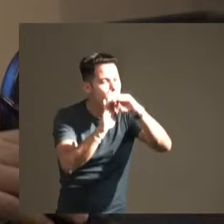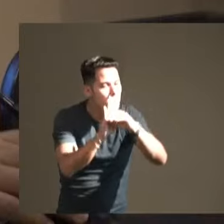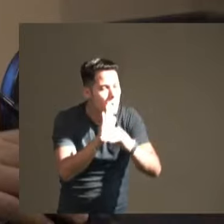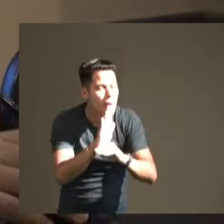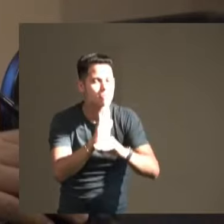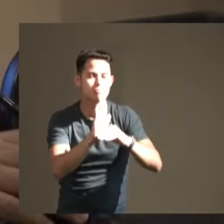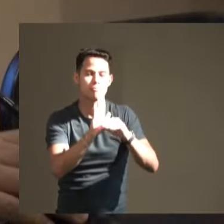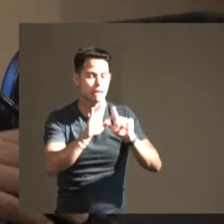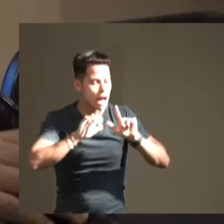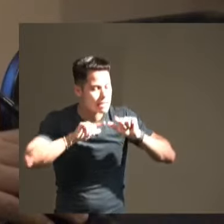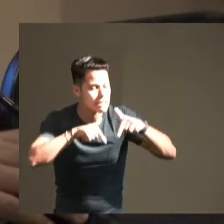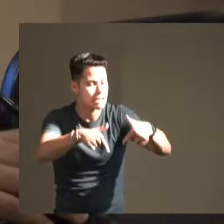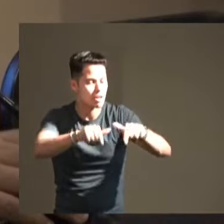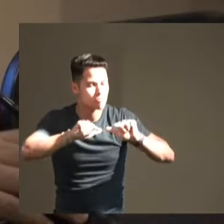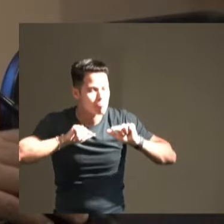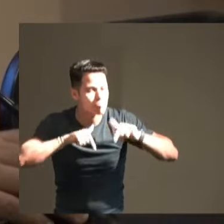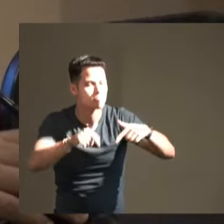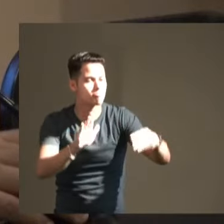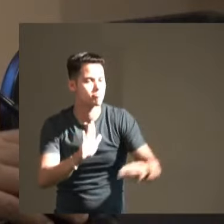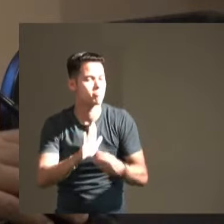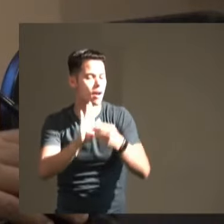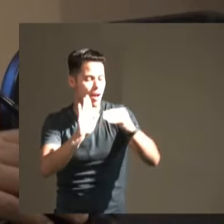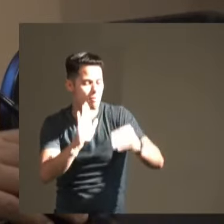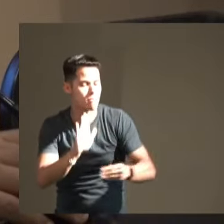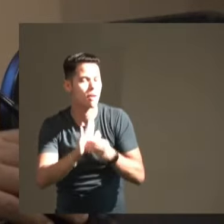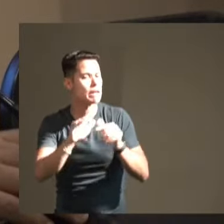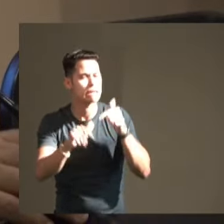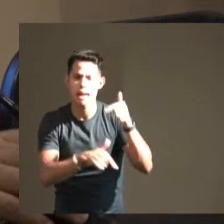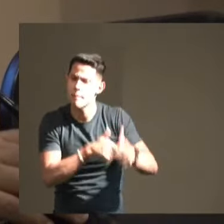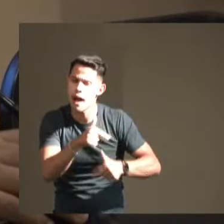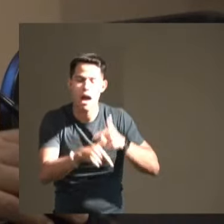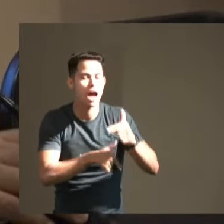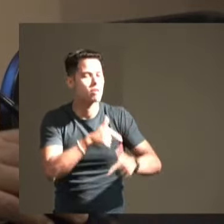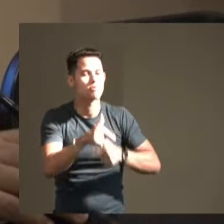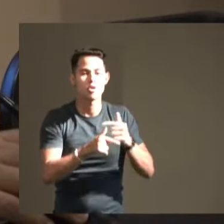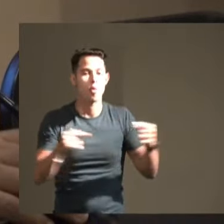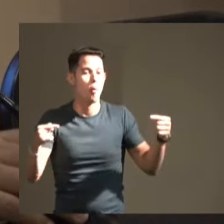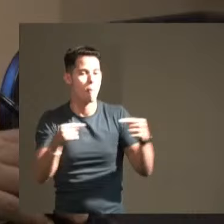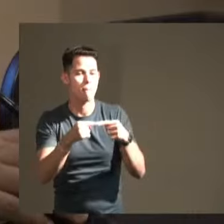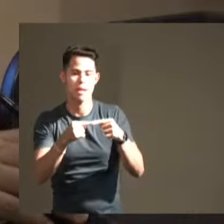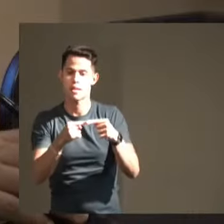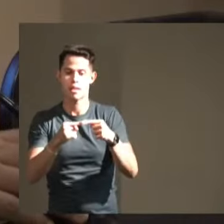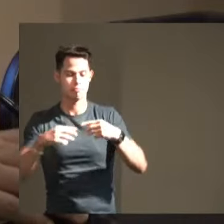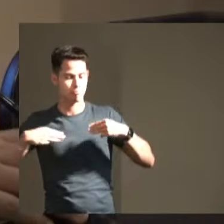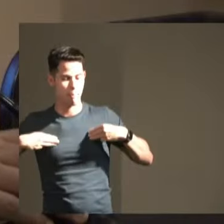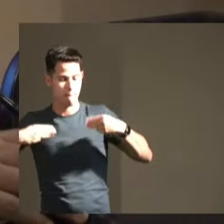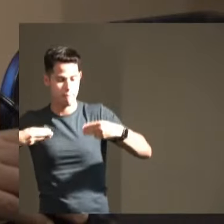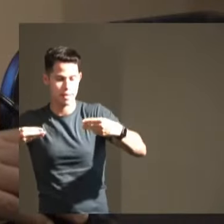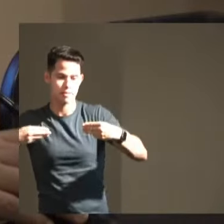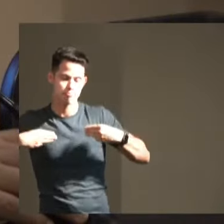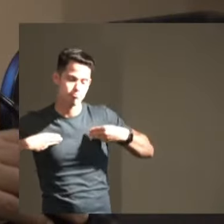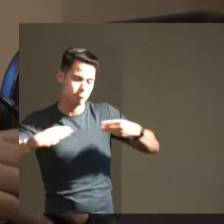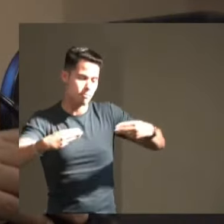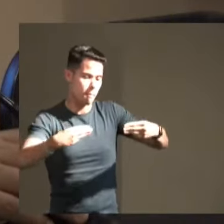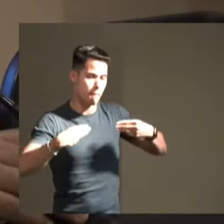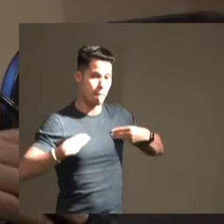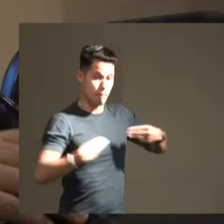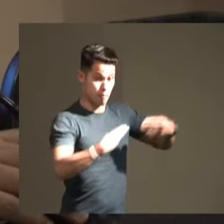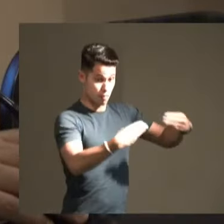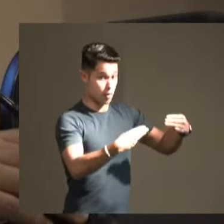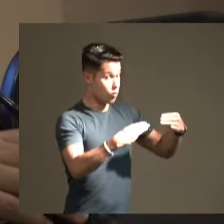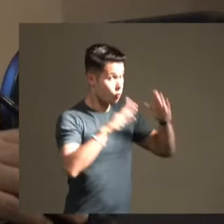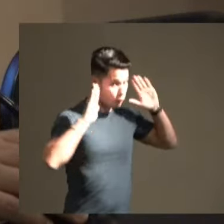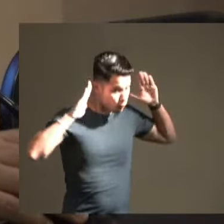ações, perpassando diversos ministérios, que organiza ações, metas